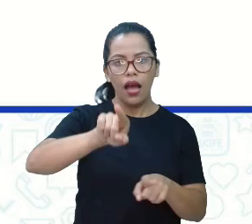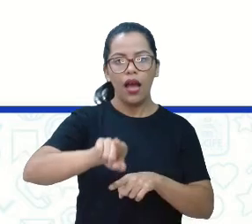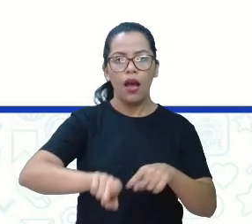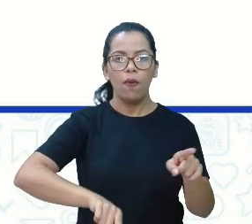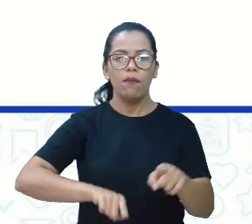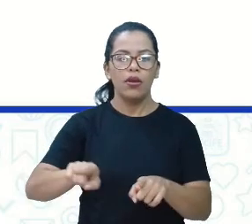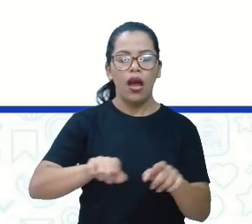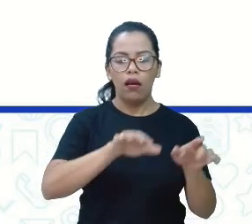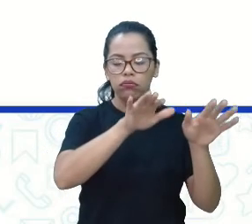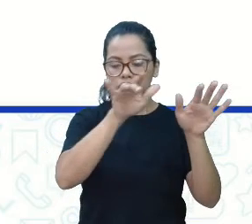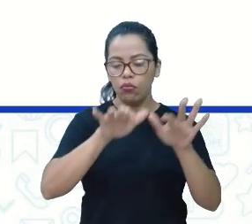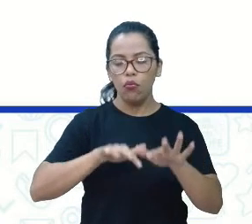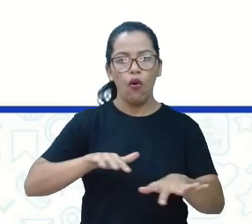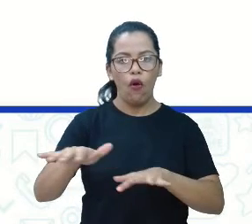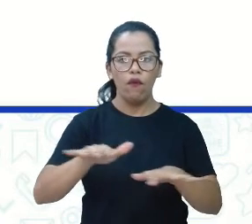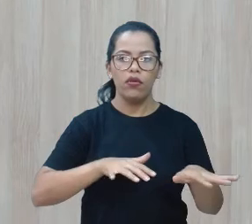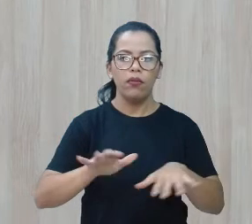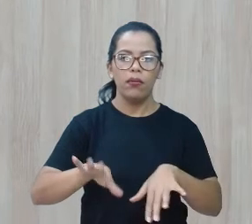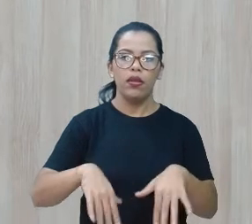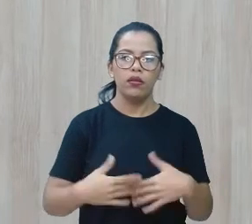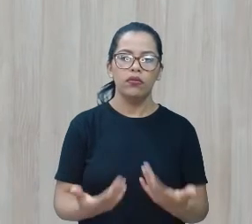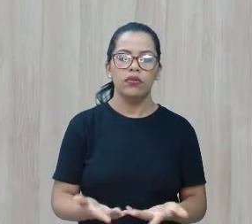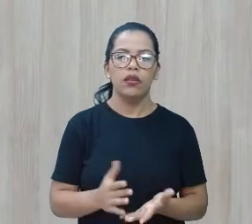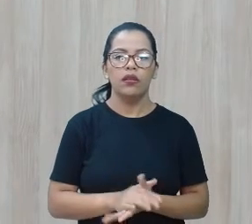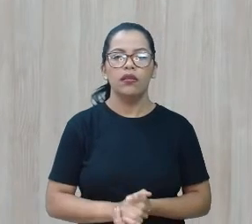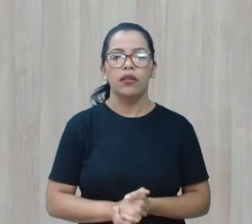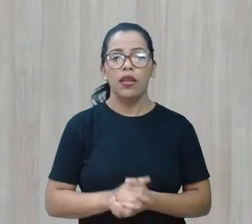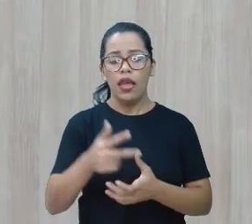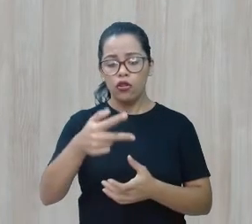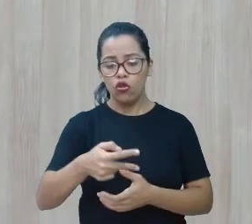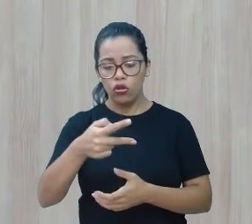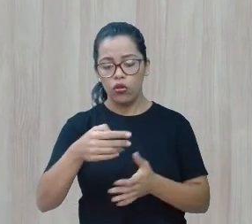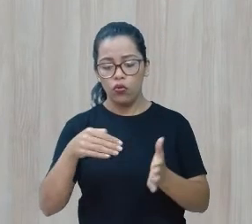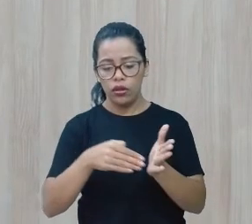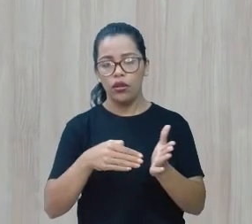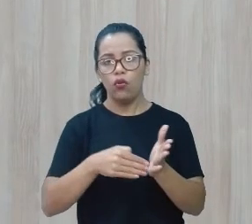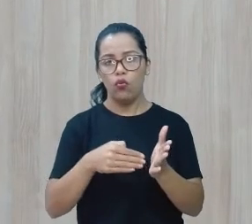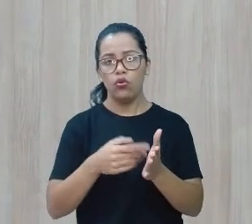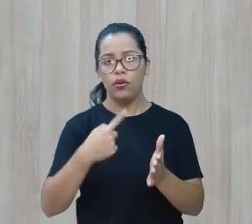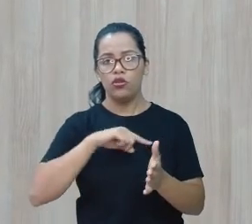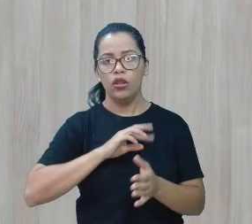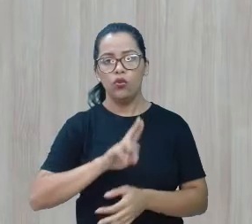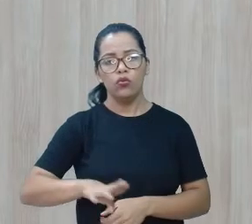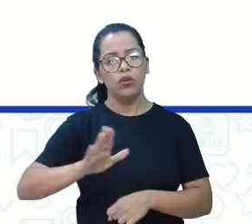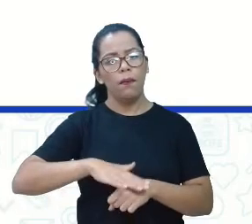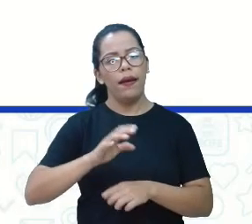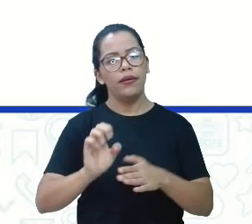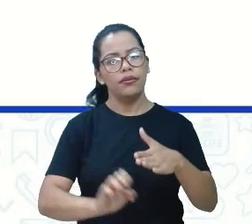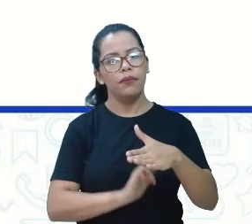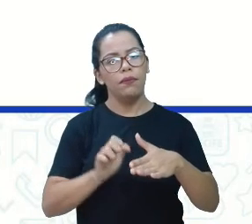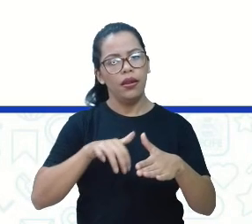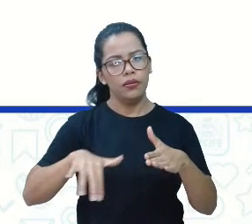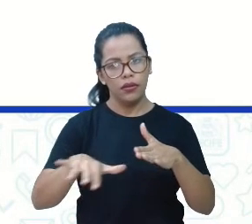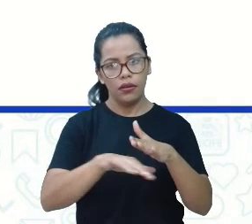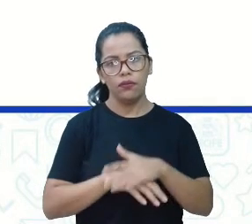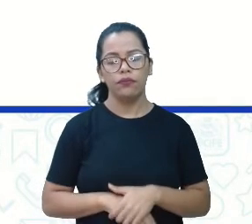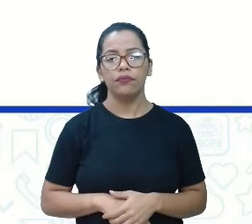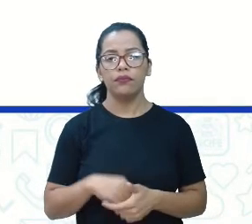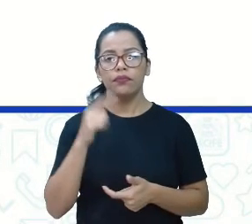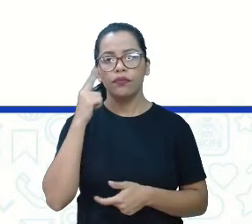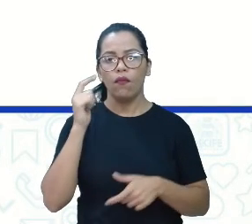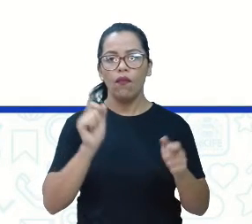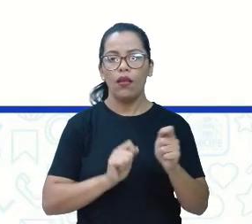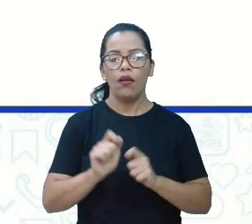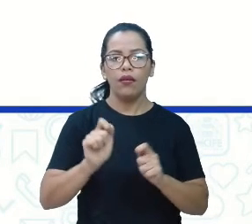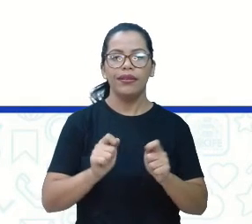em questão corporativa, né, questão de empresa, tá? E aí eu trouxe um exemplo simples, ó. O cálculo do estacionamento. Aqui